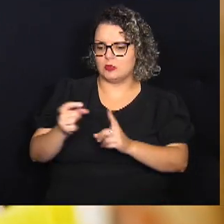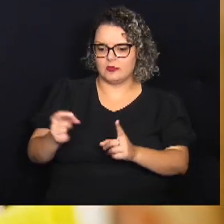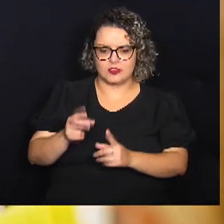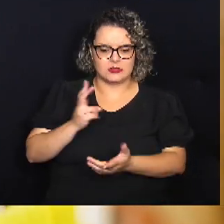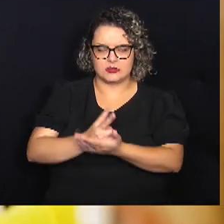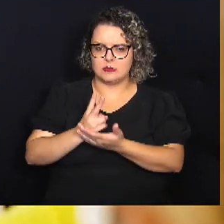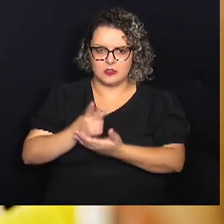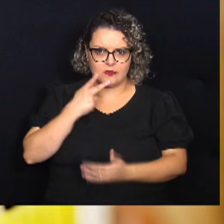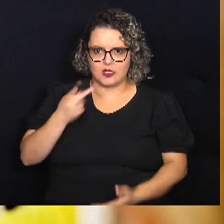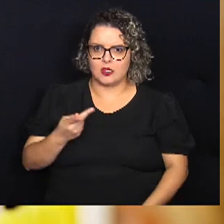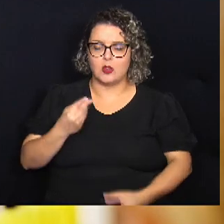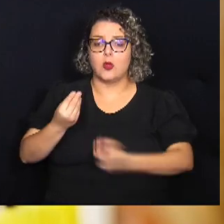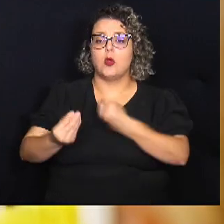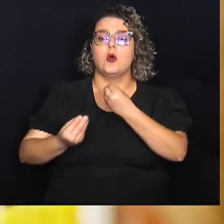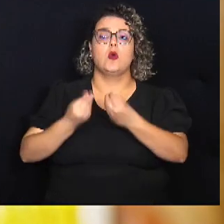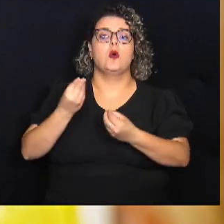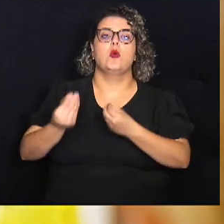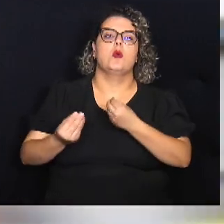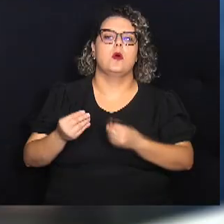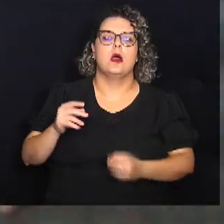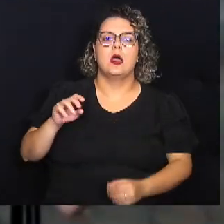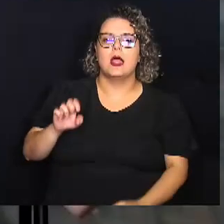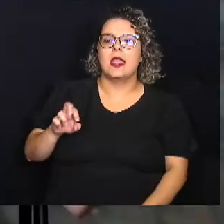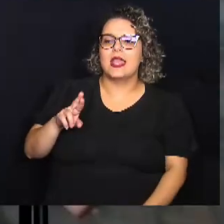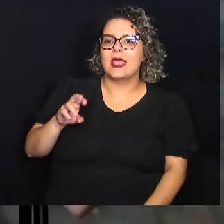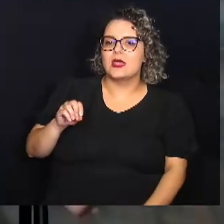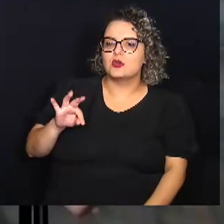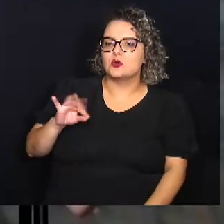sempre, como é que eu vou erotizar o